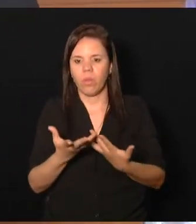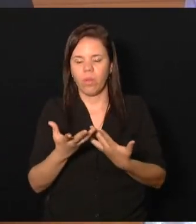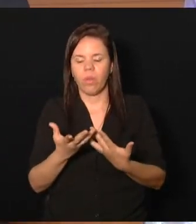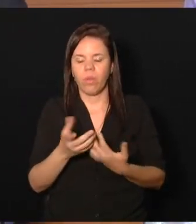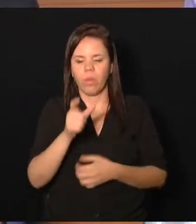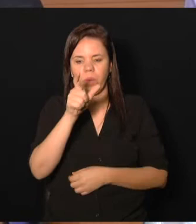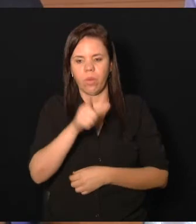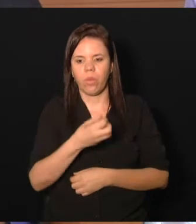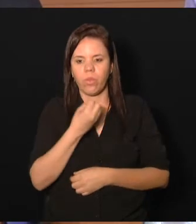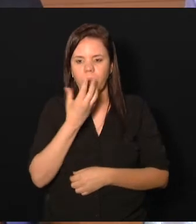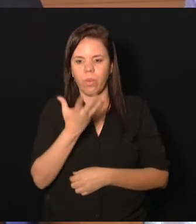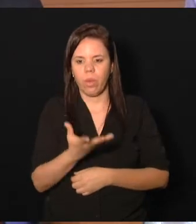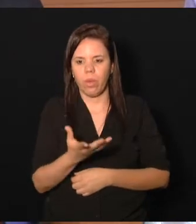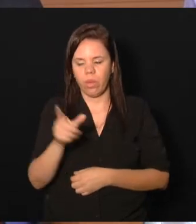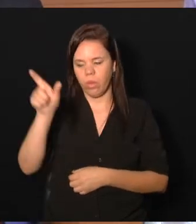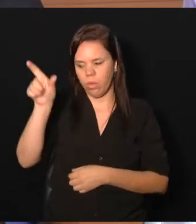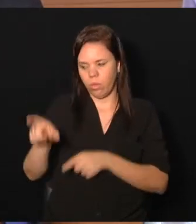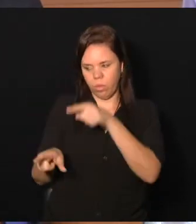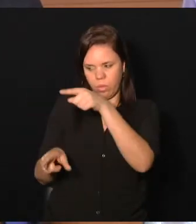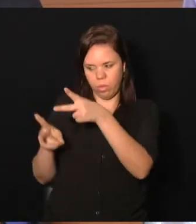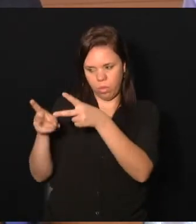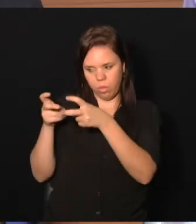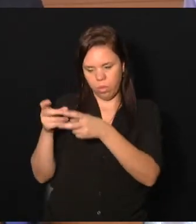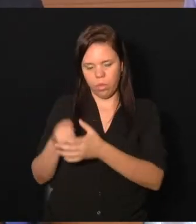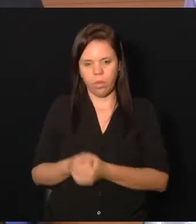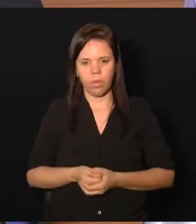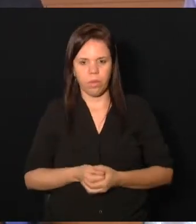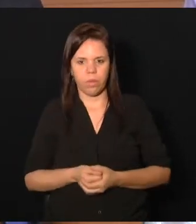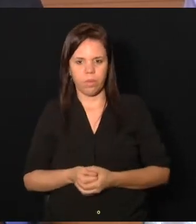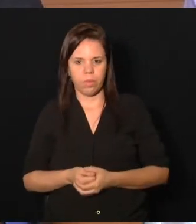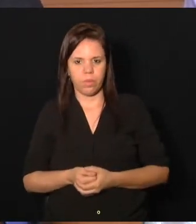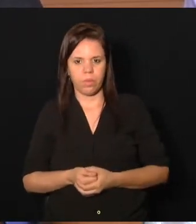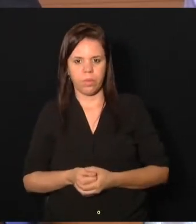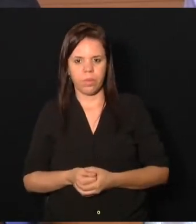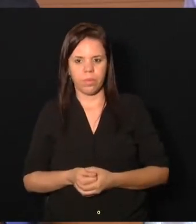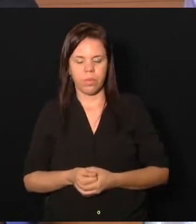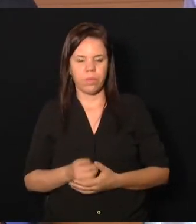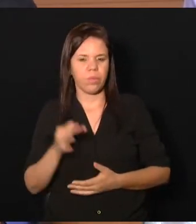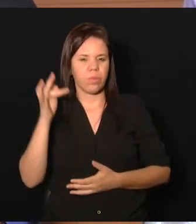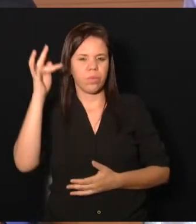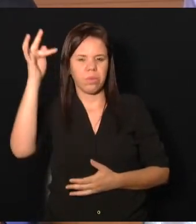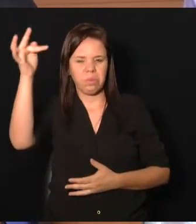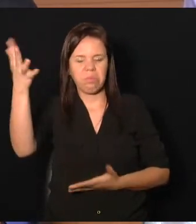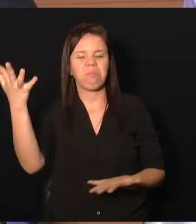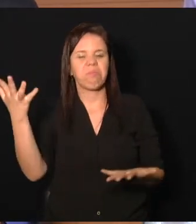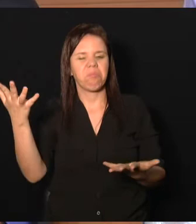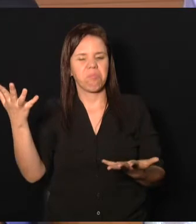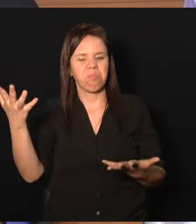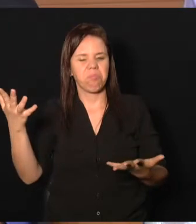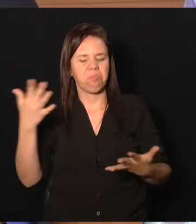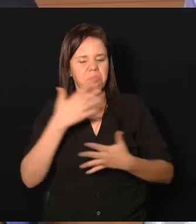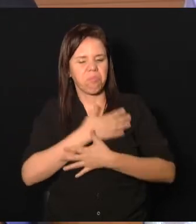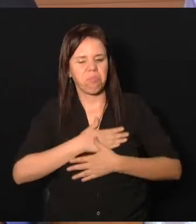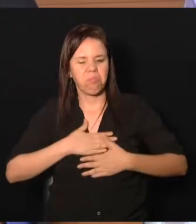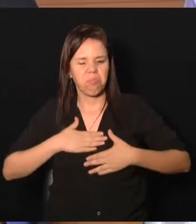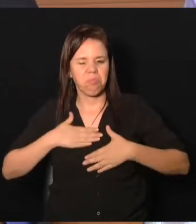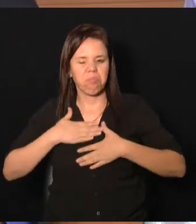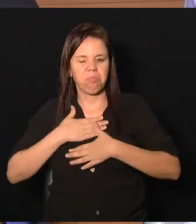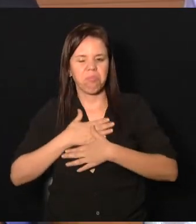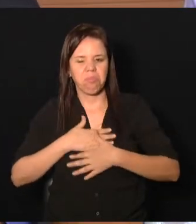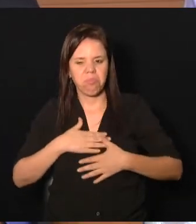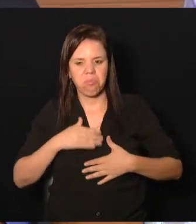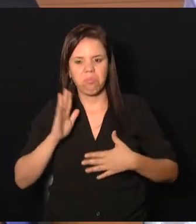sua pessoa, lá na frente, o senhor vai colher muitos frutos. Já tem colhido, eu acredito,